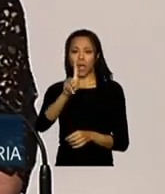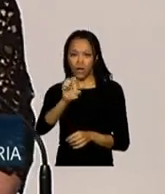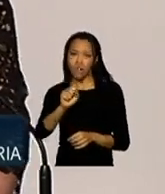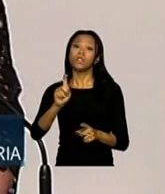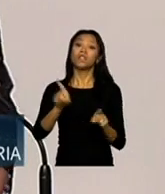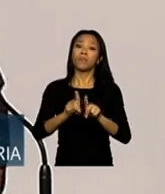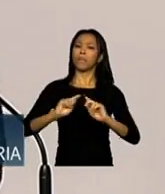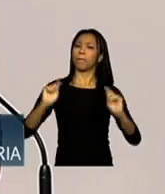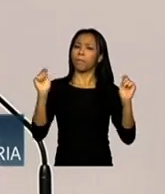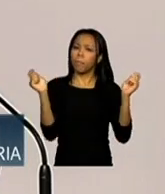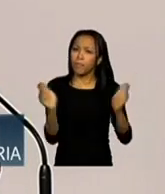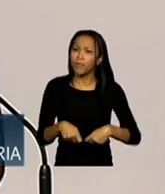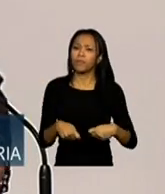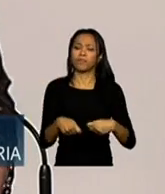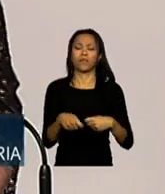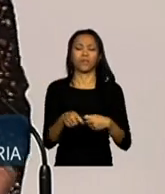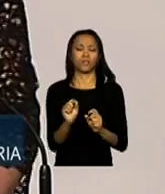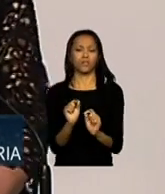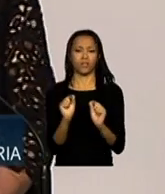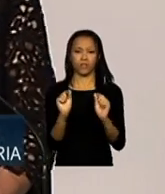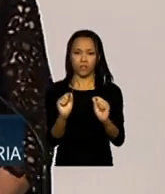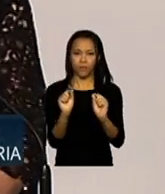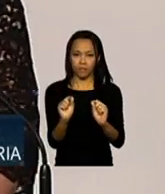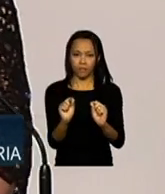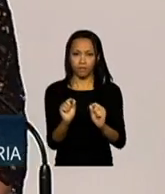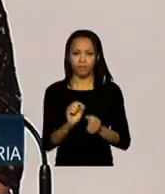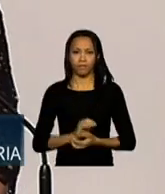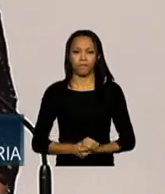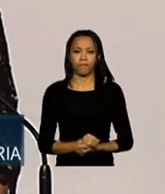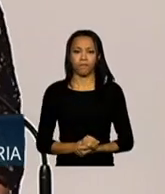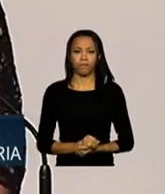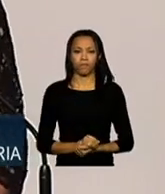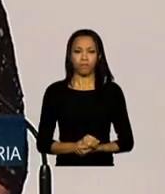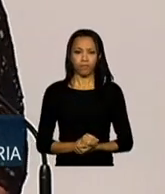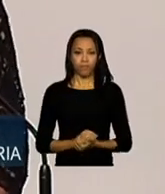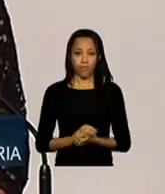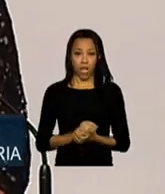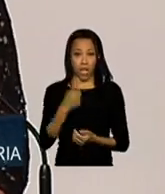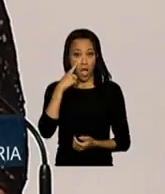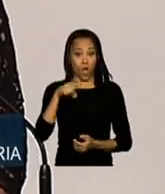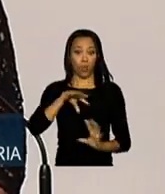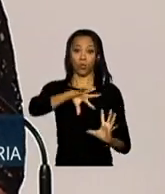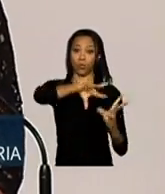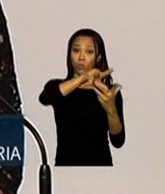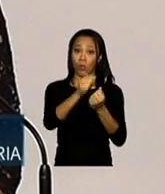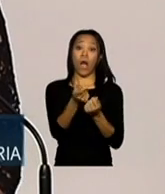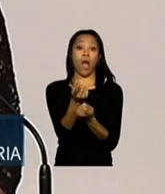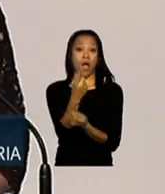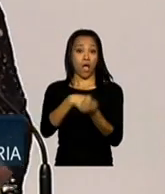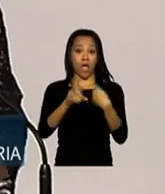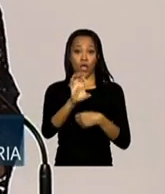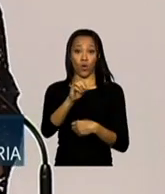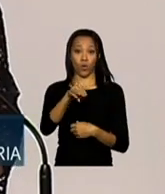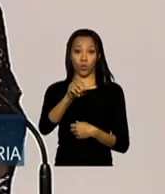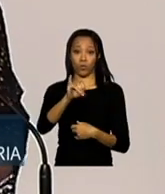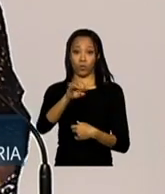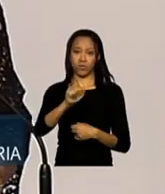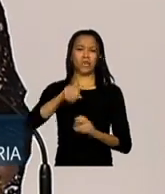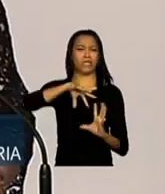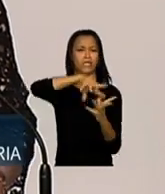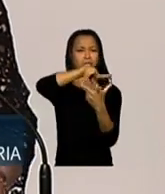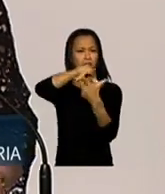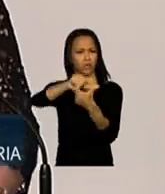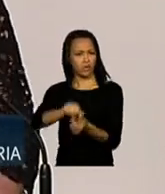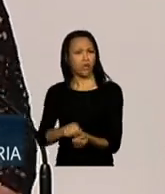de, ao se inserir no quadro econômico internacional, fazê-lo nas